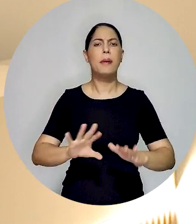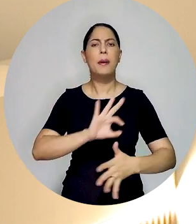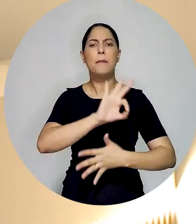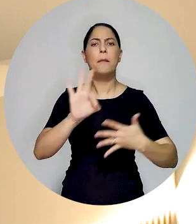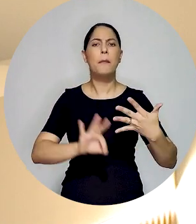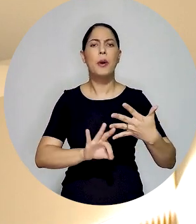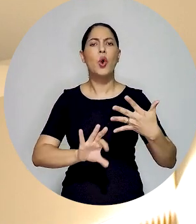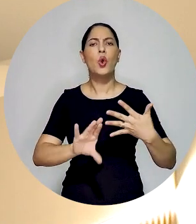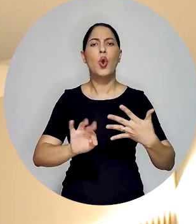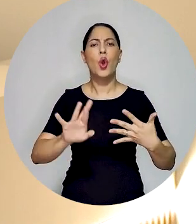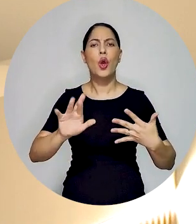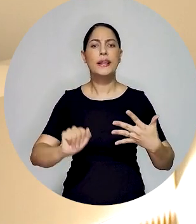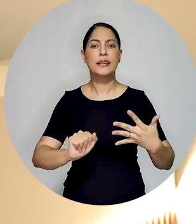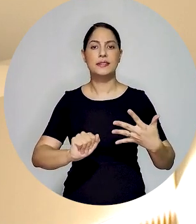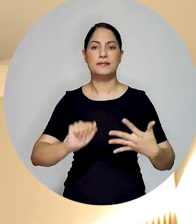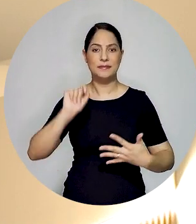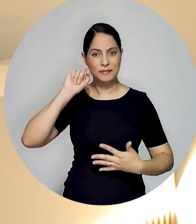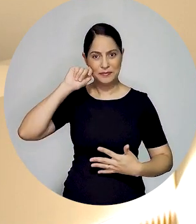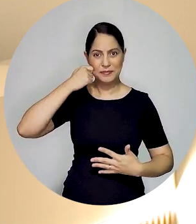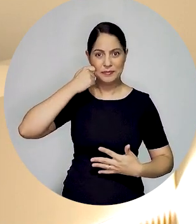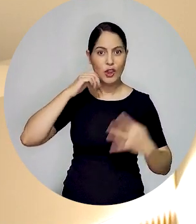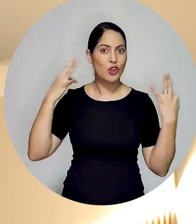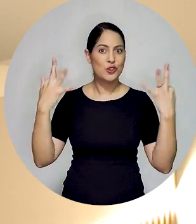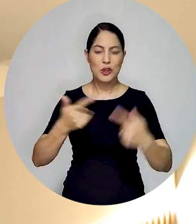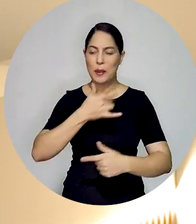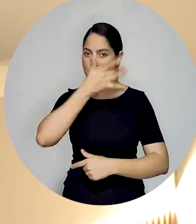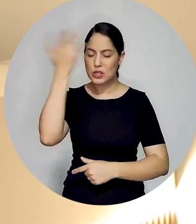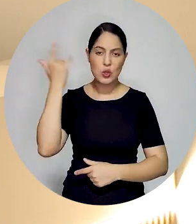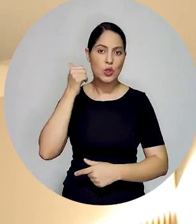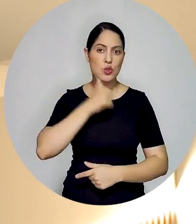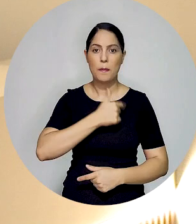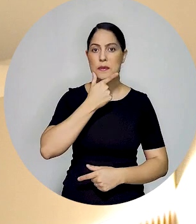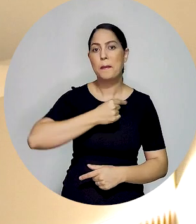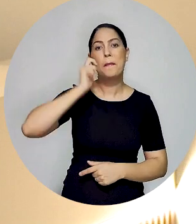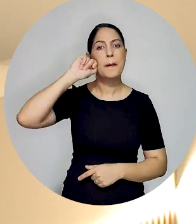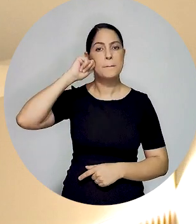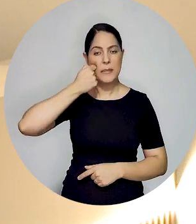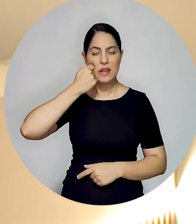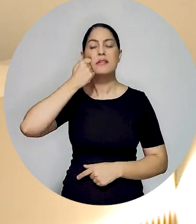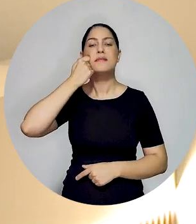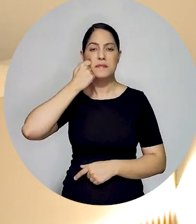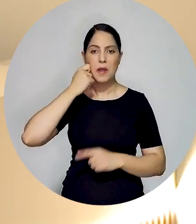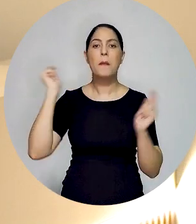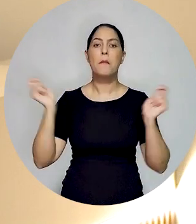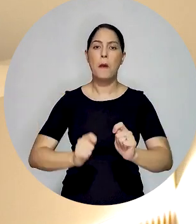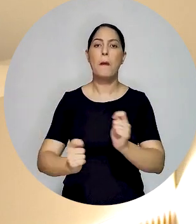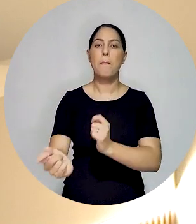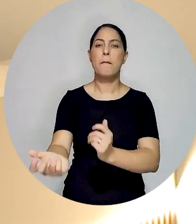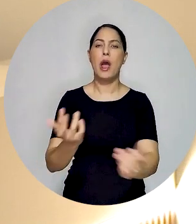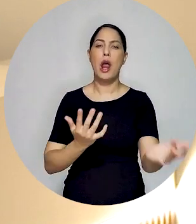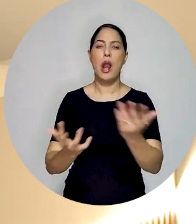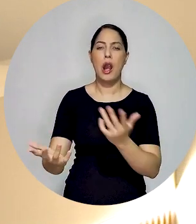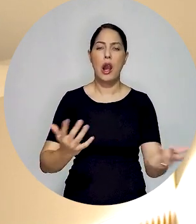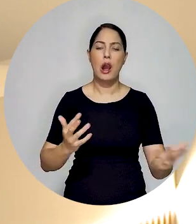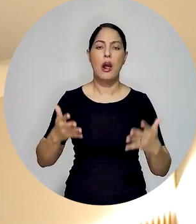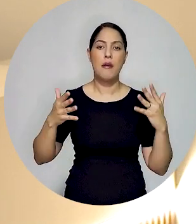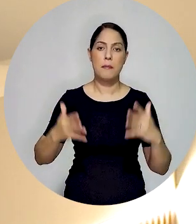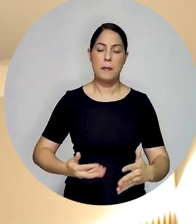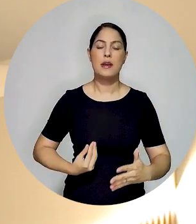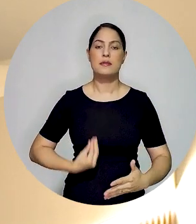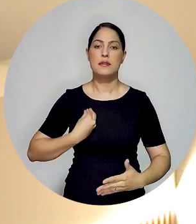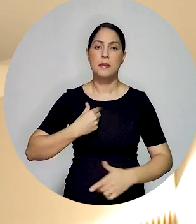cotas raciais, da necessidade de darmos espaço, sim, para todos os pretos e pretas. E isso foi recebido de uma